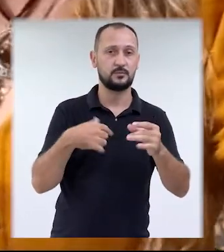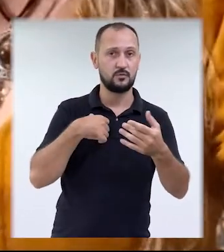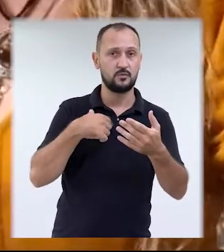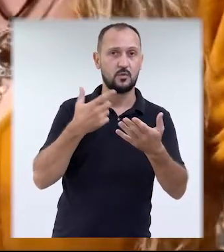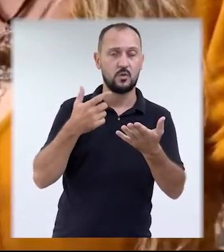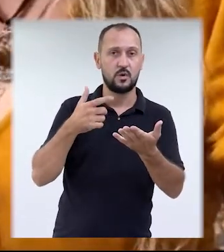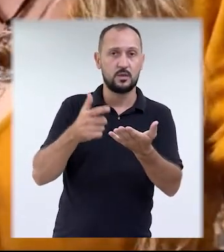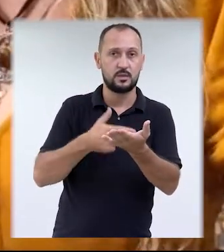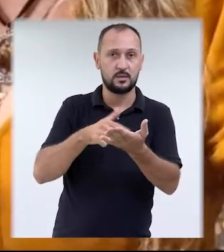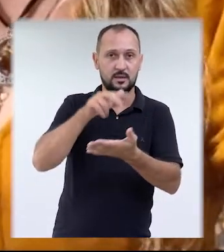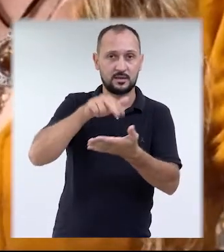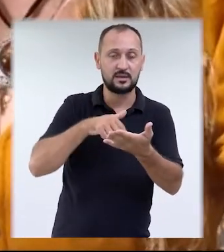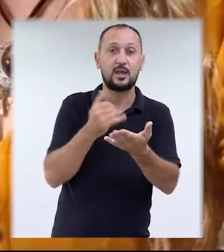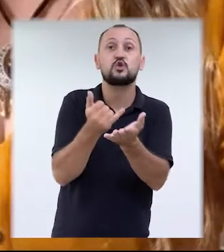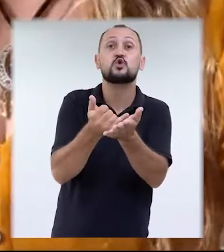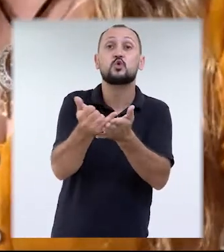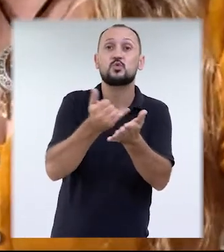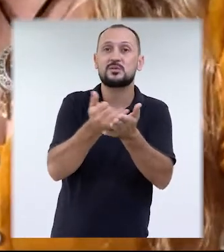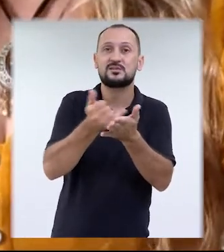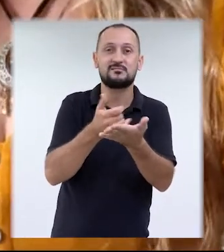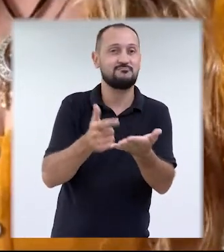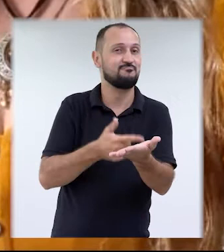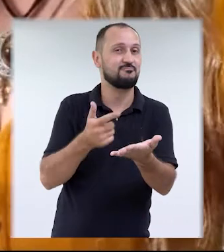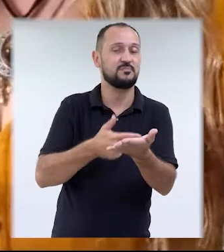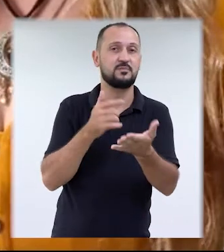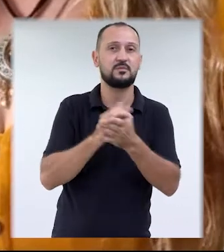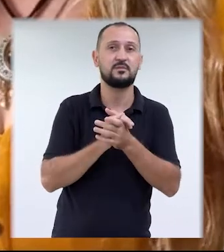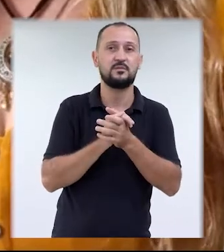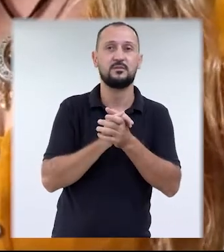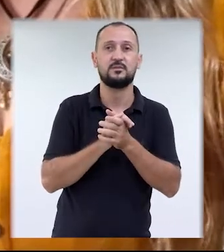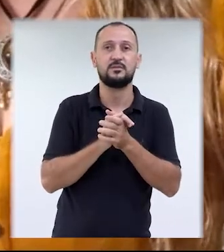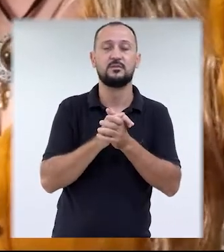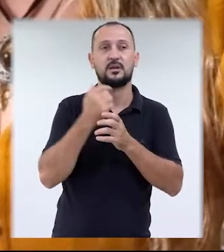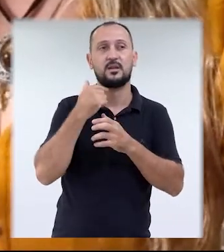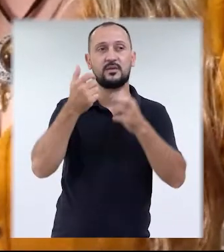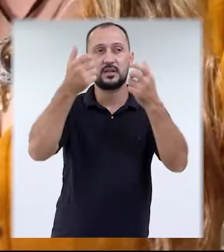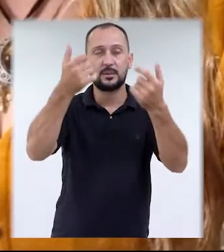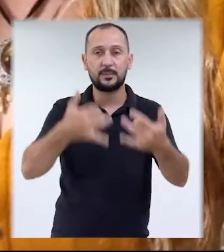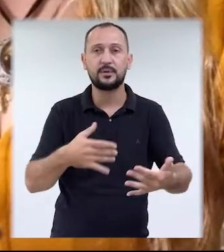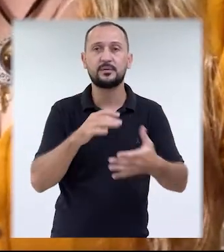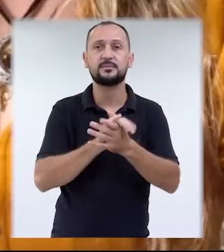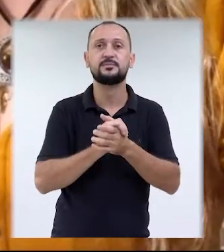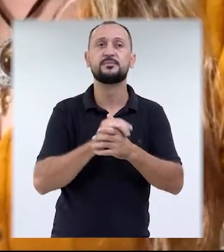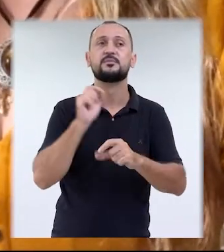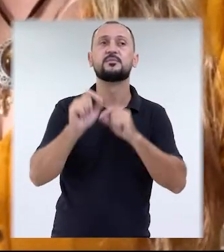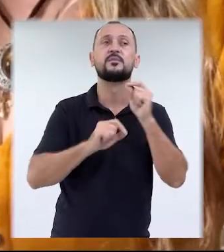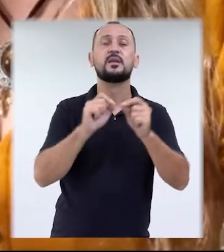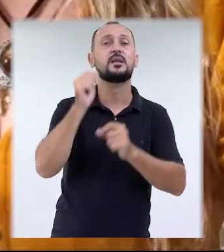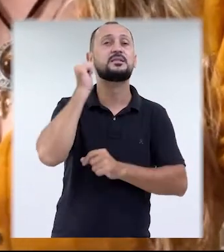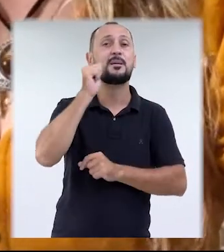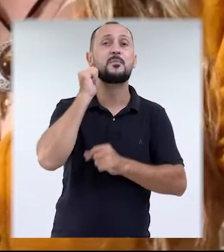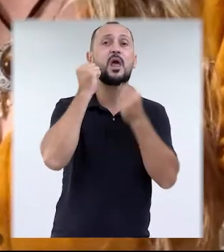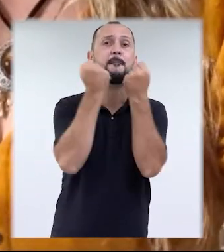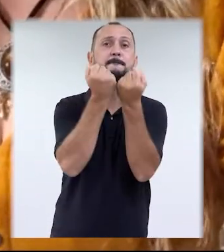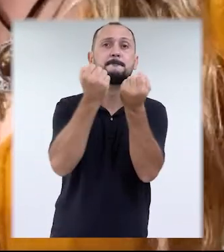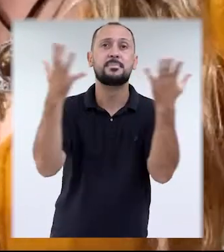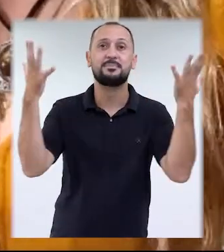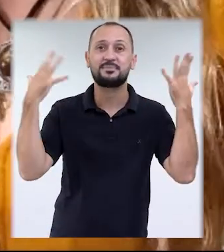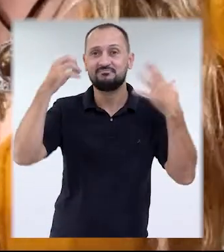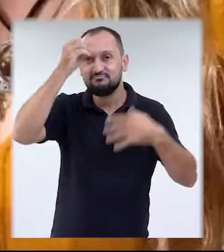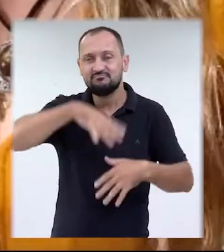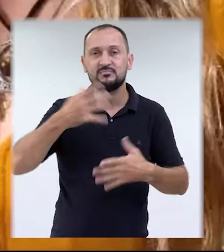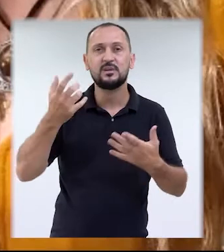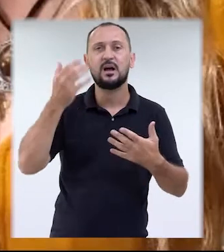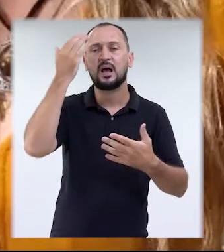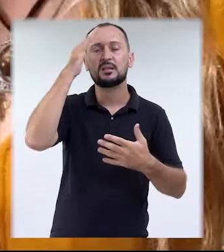vou ler aqui da própria introdução do livro. Ela vai estar explicando o que é essa mulher selvagem, né?